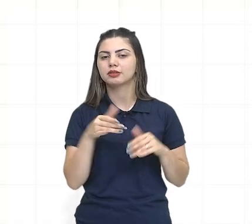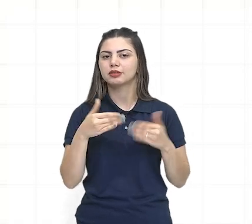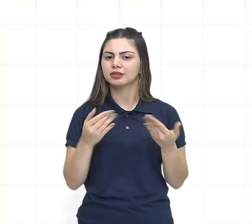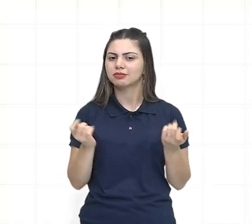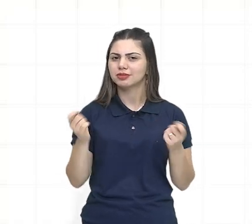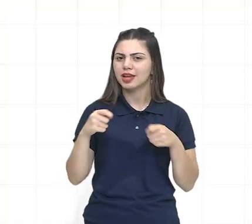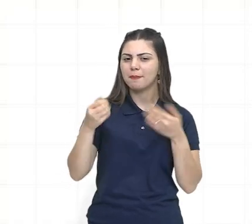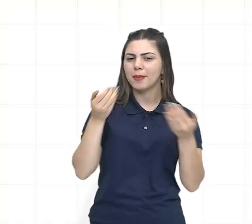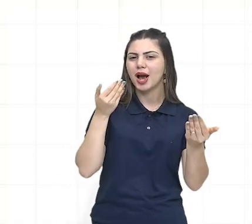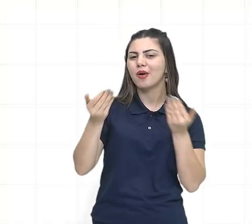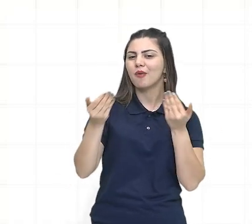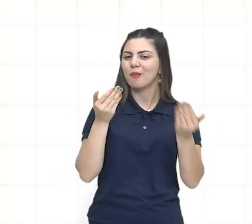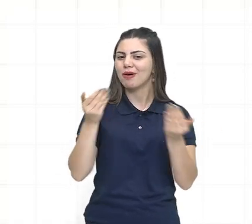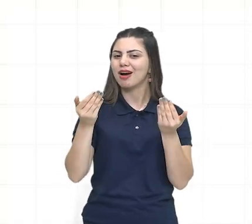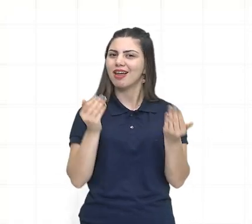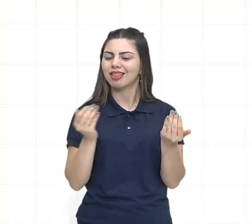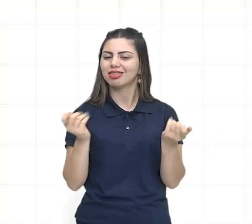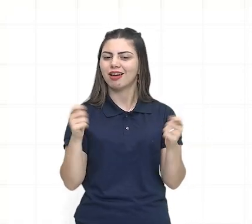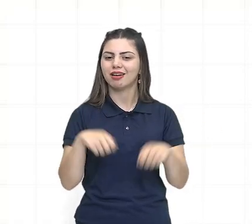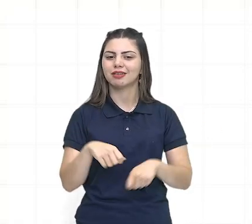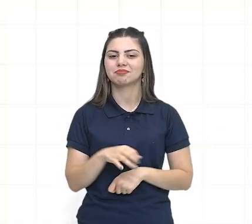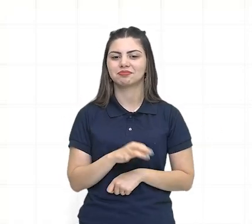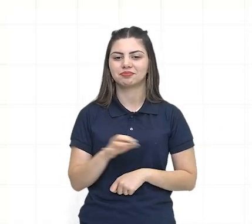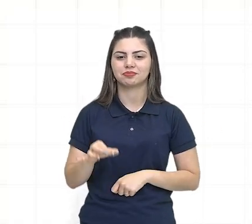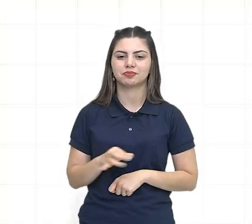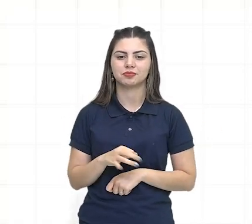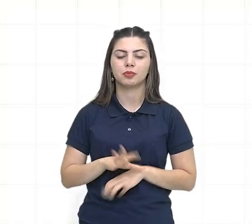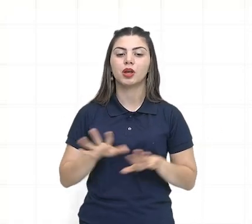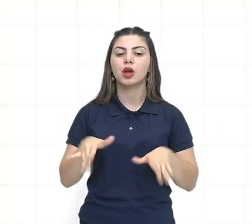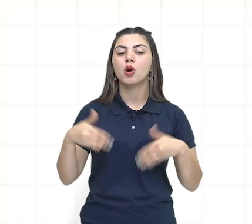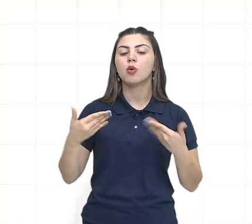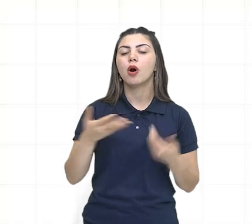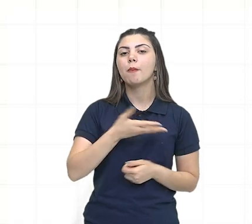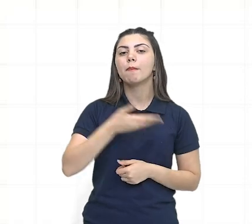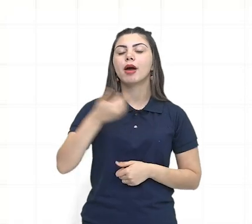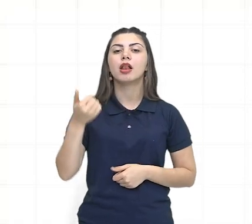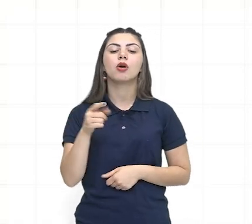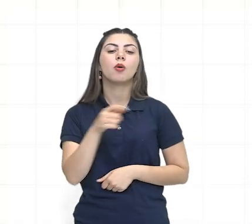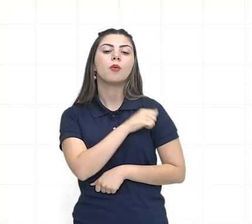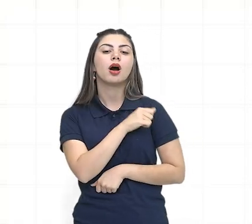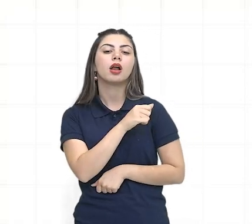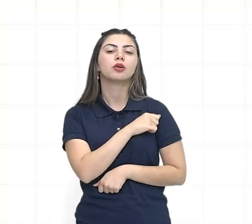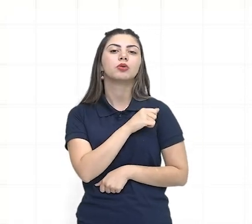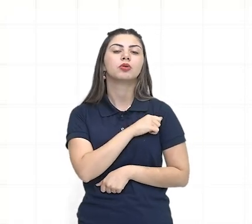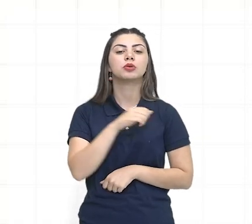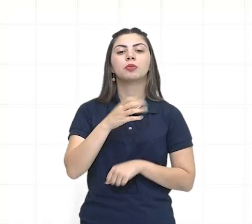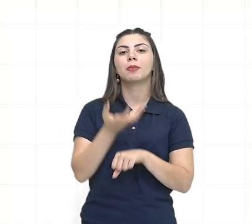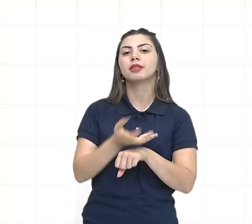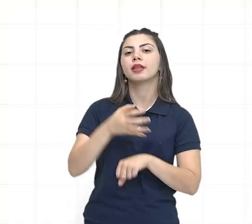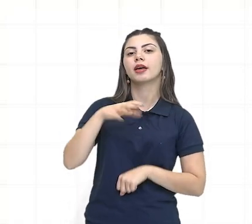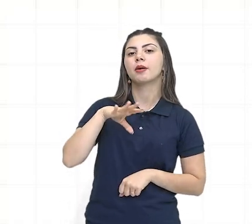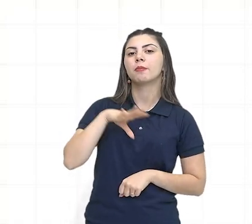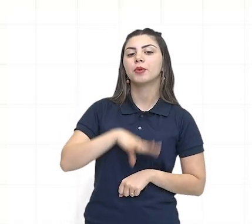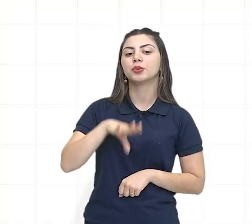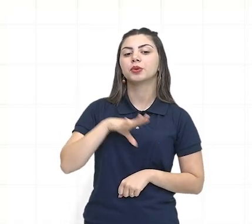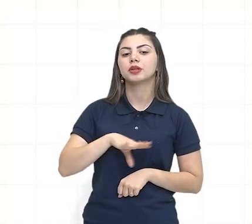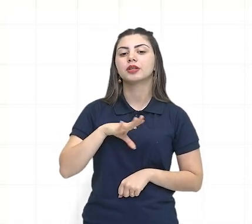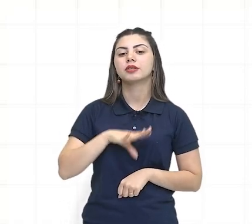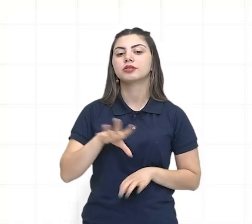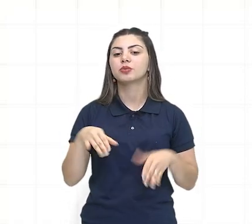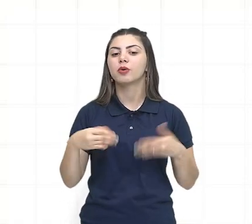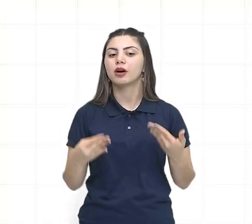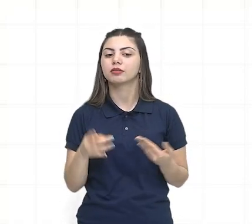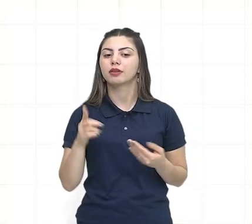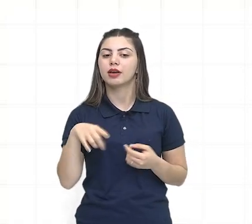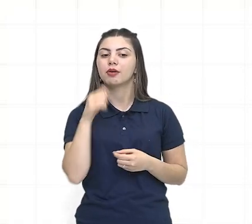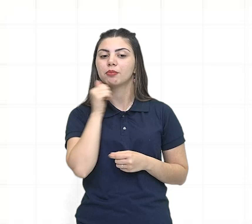nós fazermos comparações, certo? Qual é o melhor aluno com desempenho em língua portuguesa? Ó, a Ana